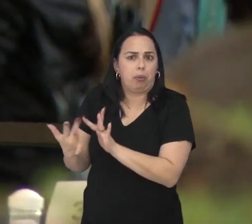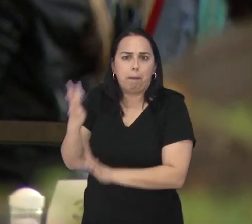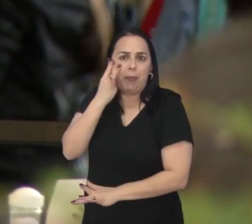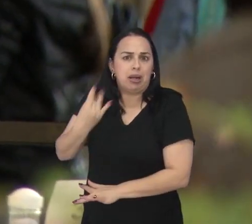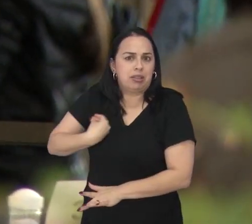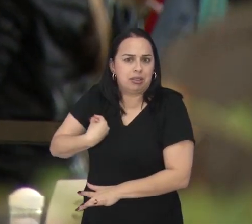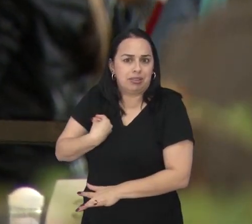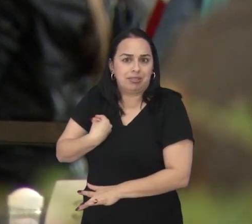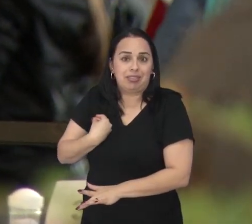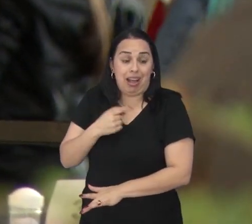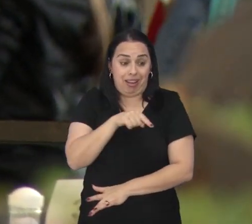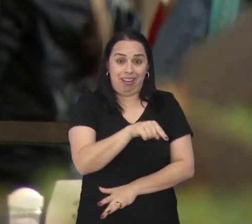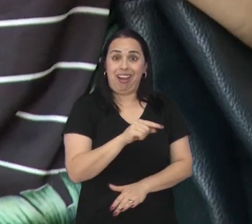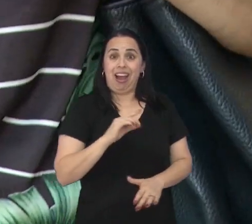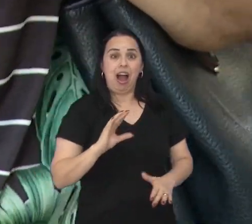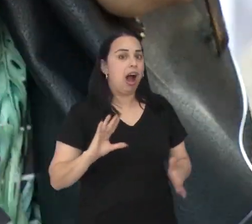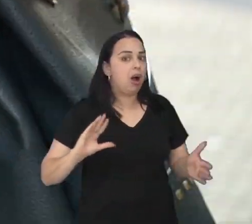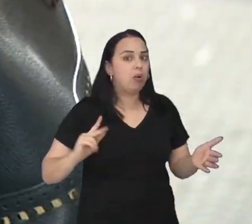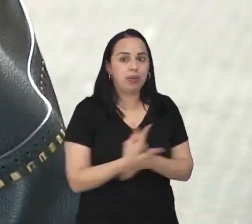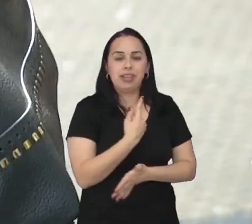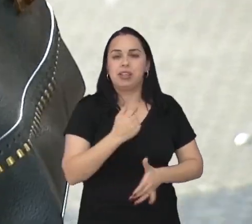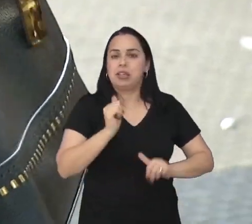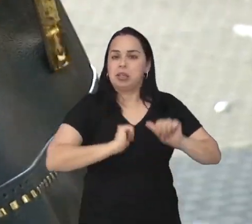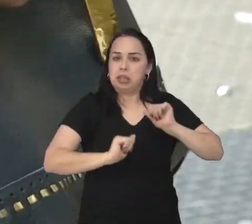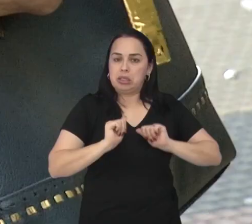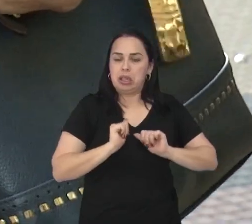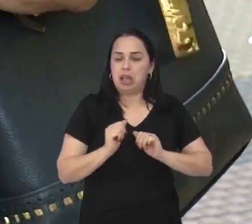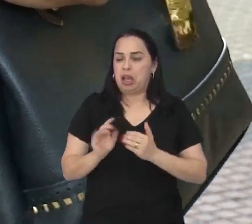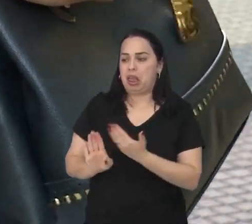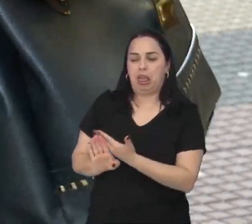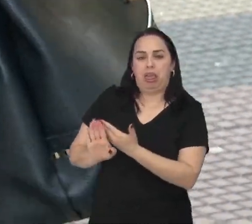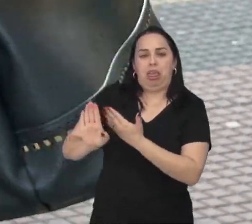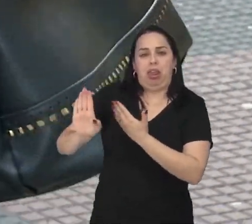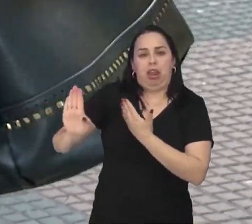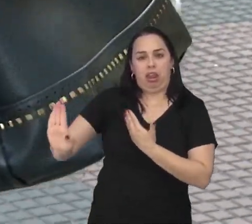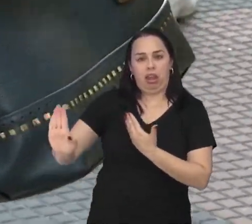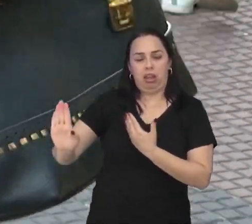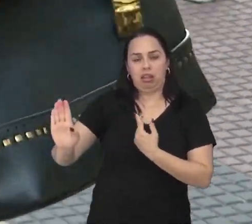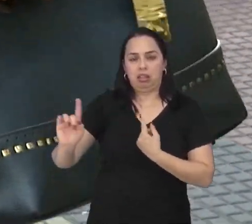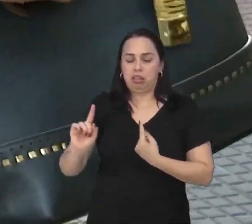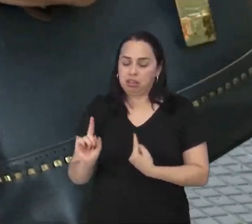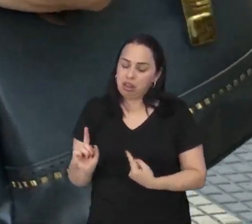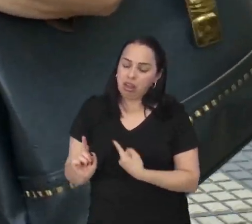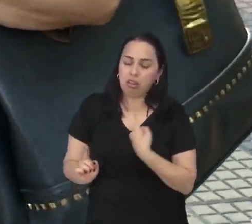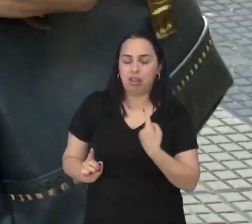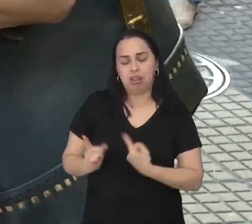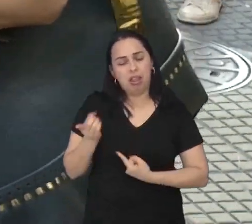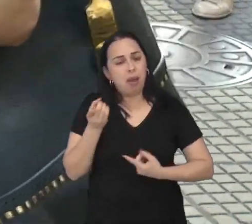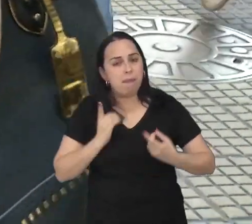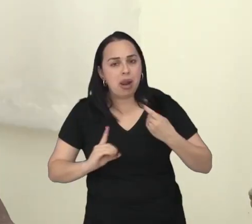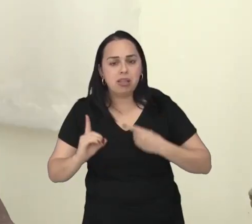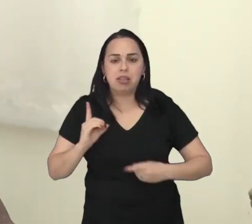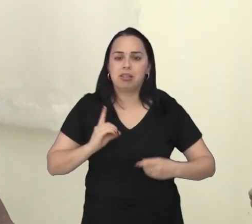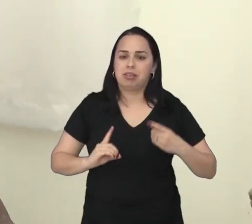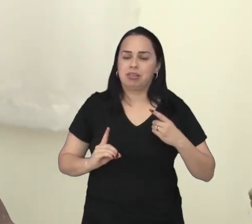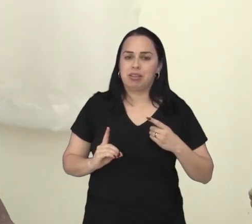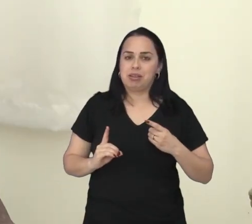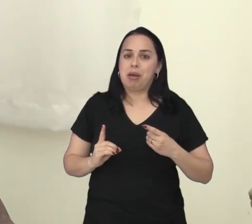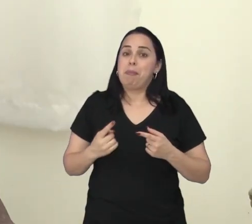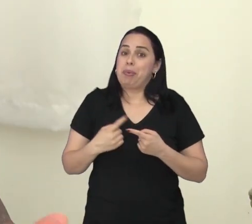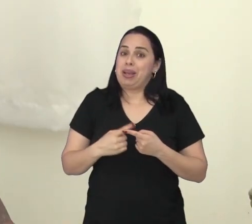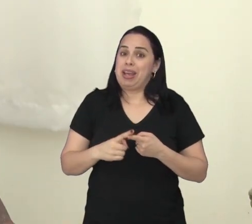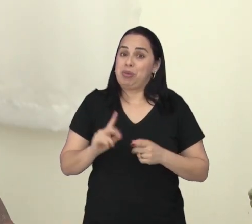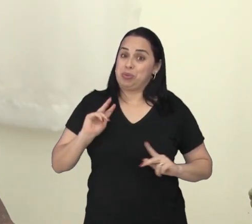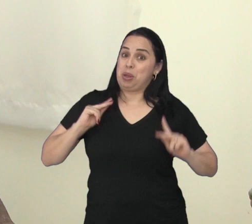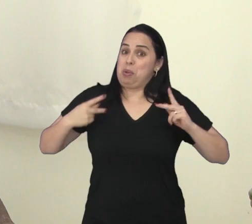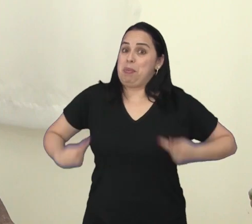E isso causa ansiedade. A longo prazo, causa isolamento. Isso causa depressão, porque as pessoas, elas são feitas